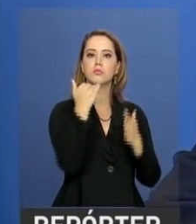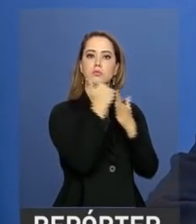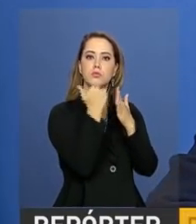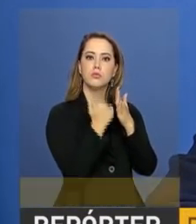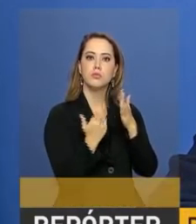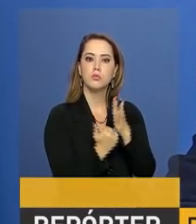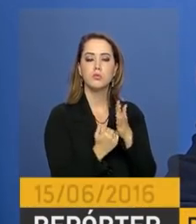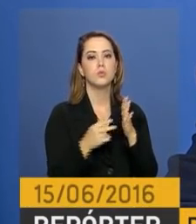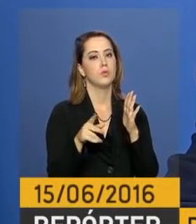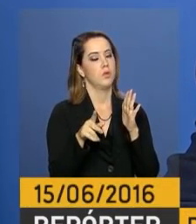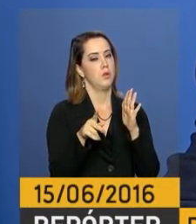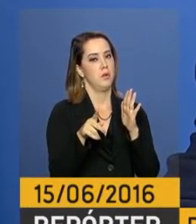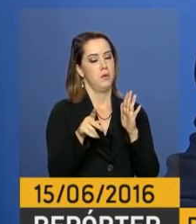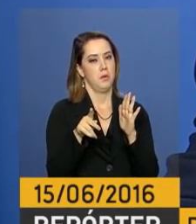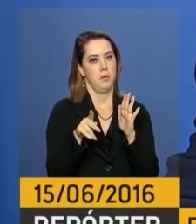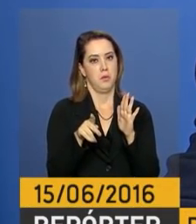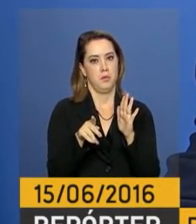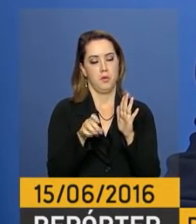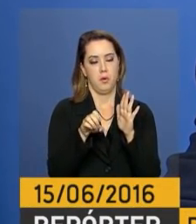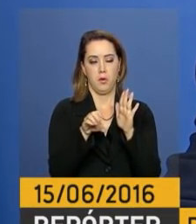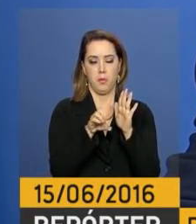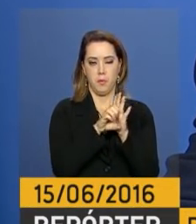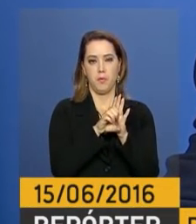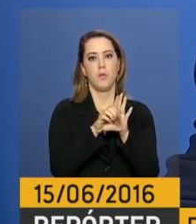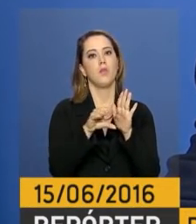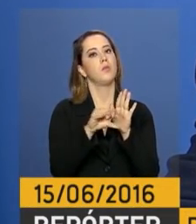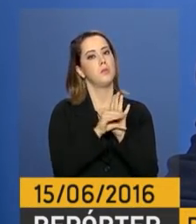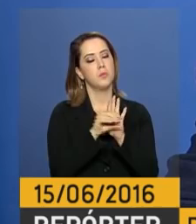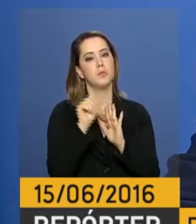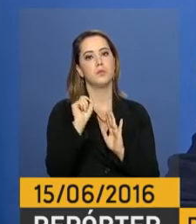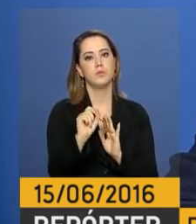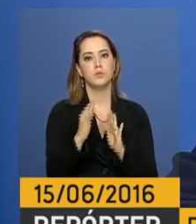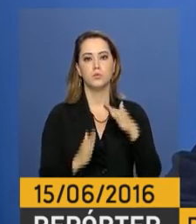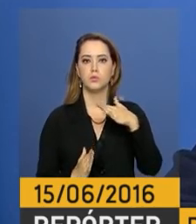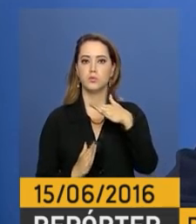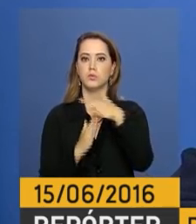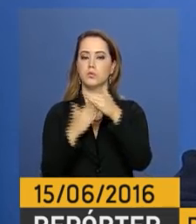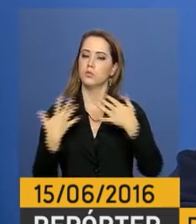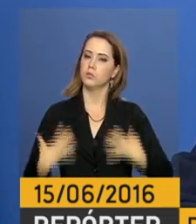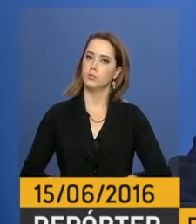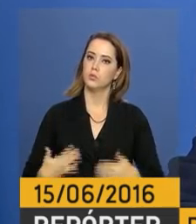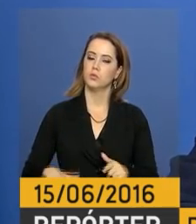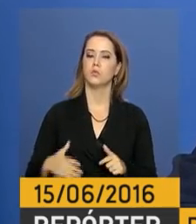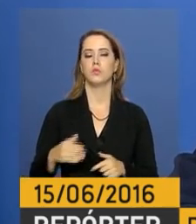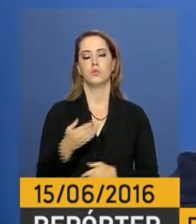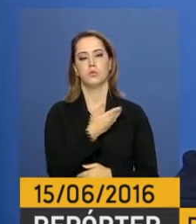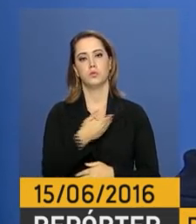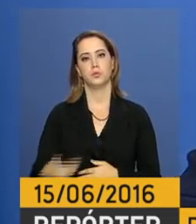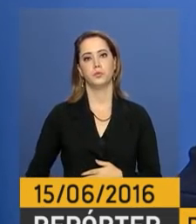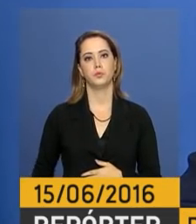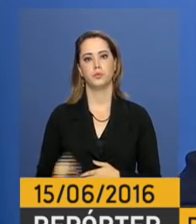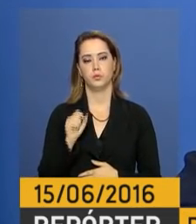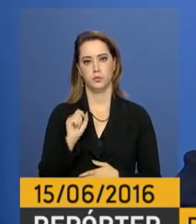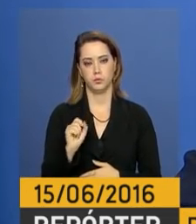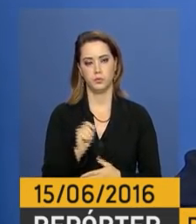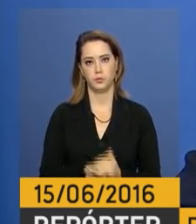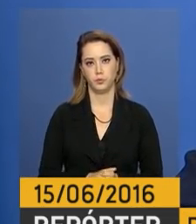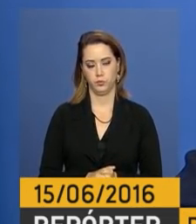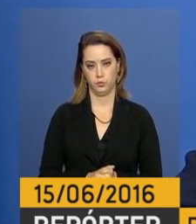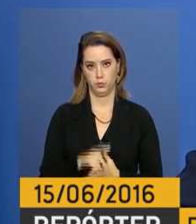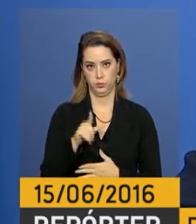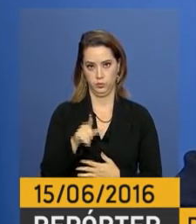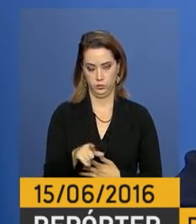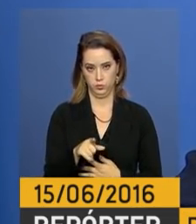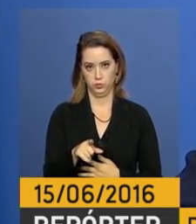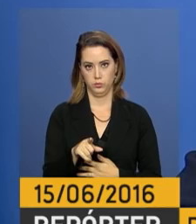emenda à Constituição que fixam teto para os gastos públicos. Vamos acompanhasta de emenda constitucional.